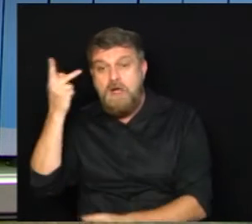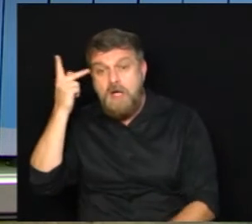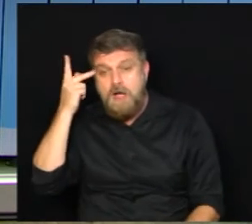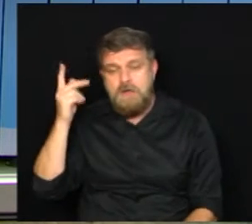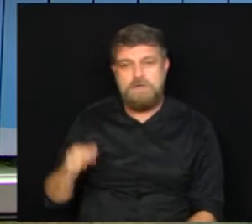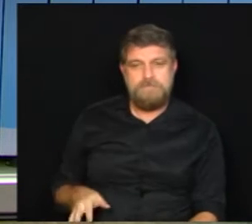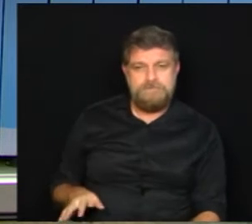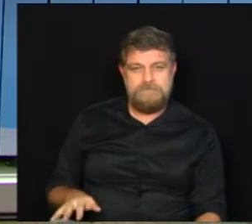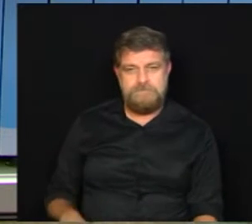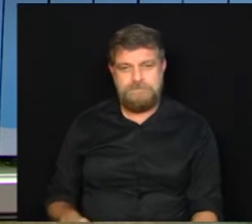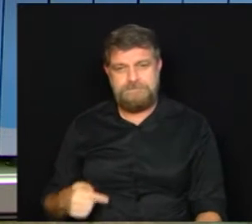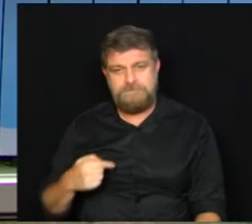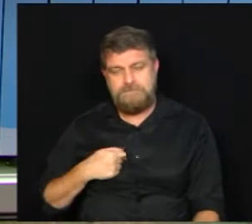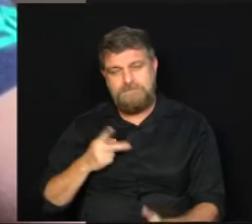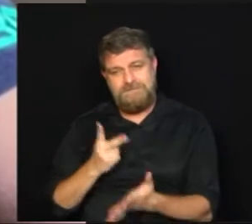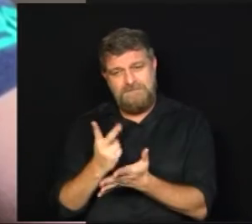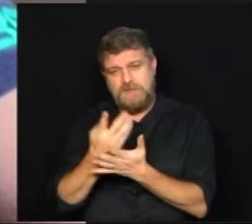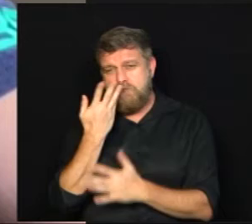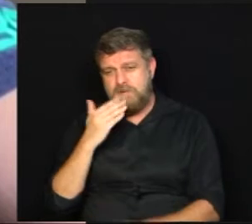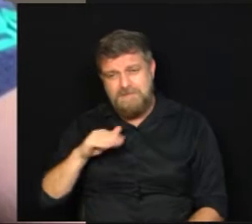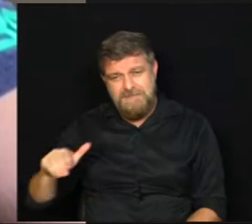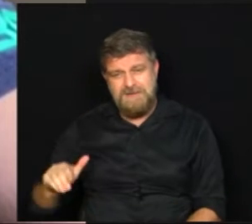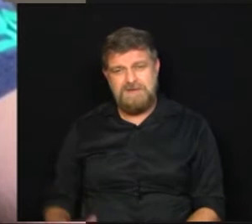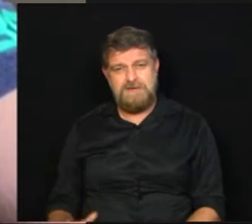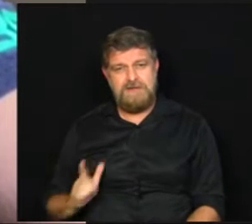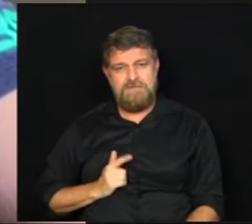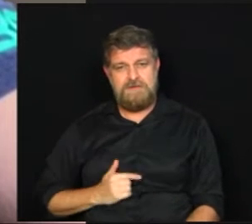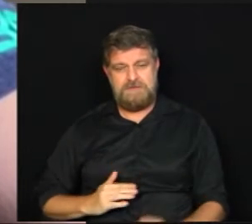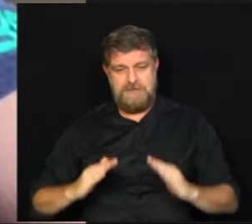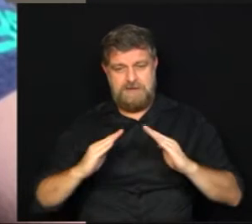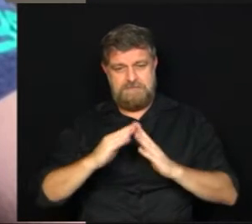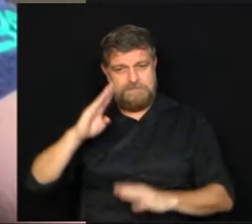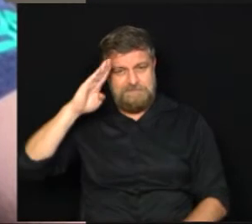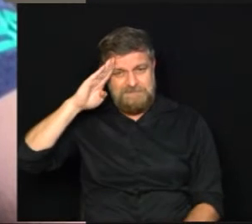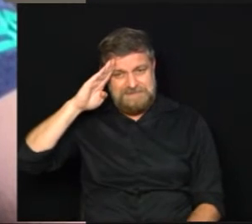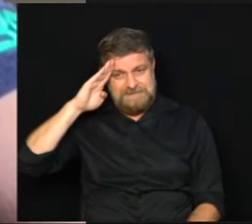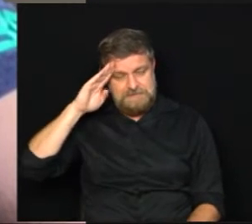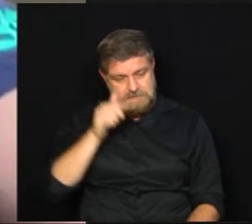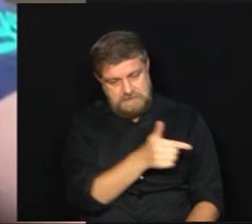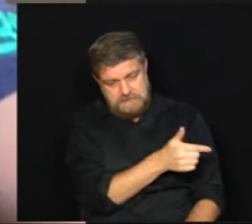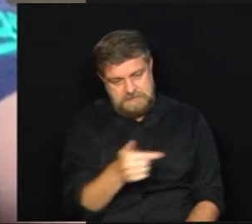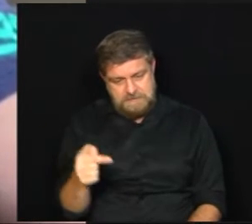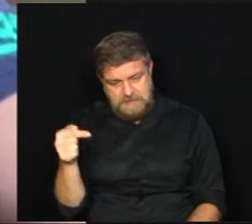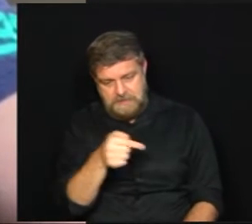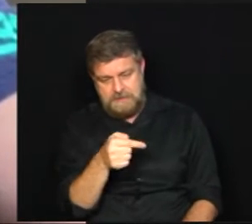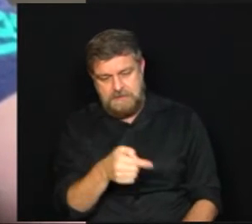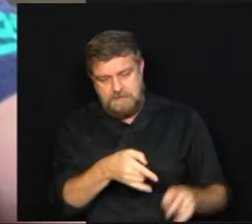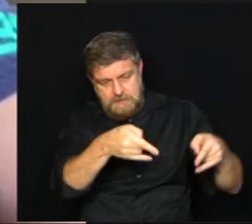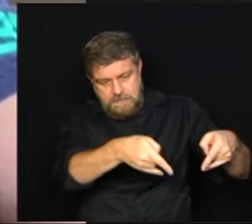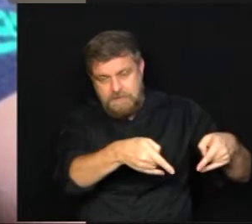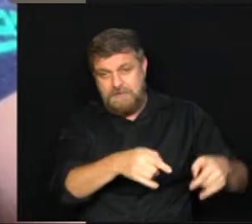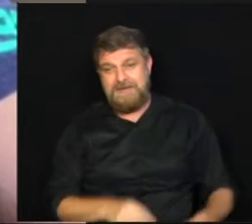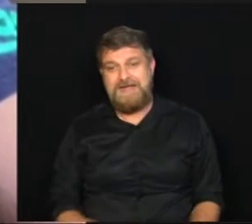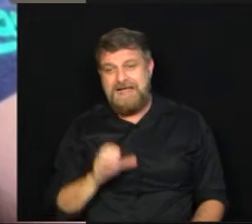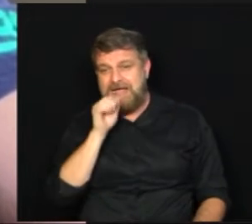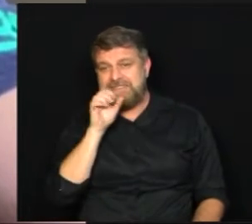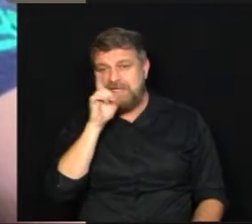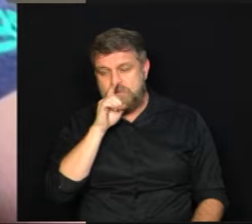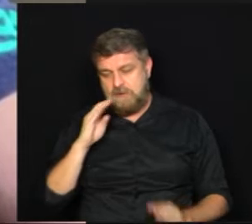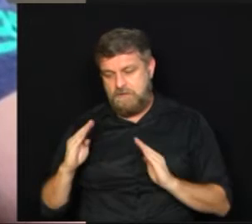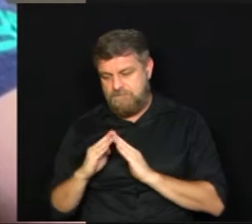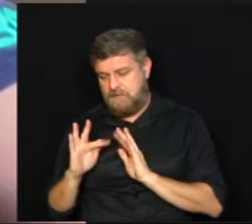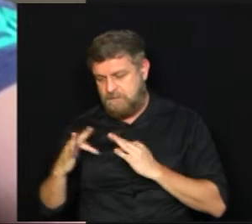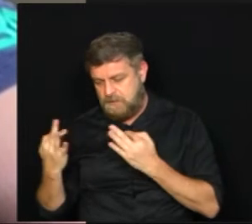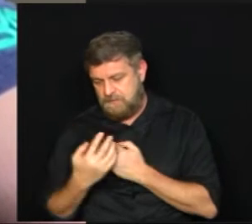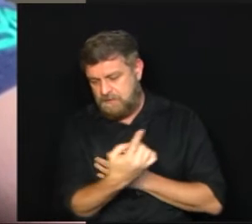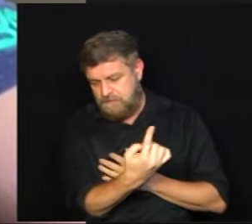Então, desde novinha, eu morava no quartel, né, durante a semana, ia para casa só final de semana. Tá. Então, minha